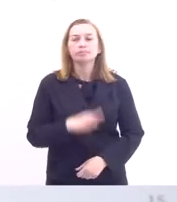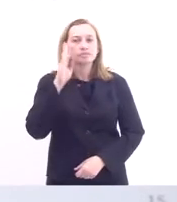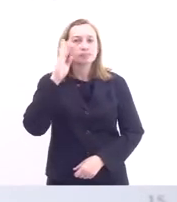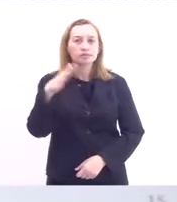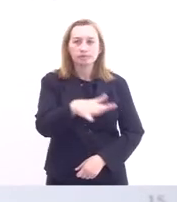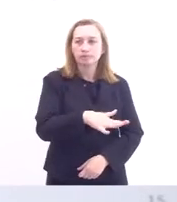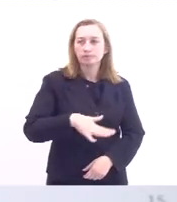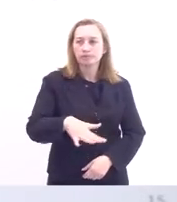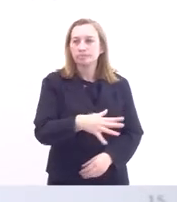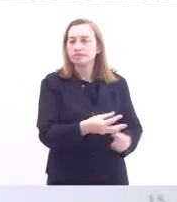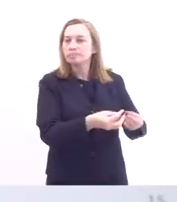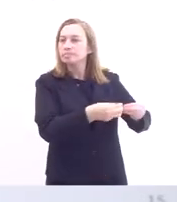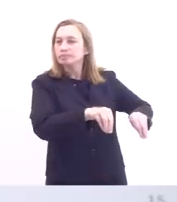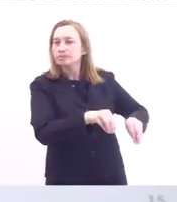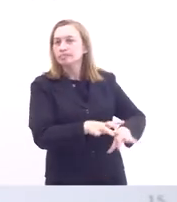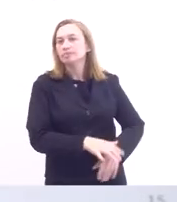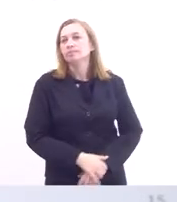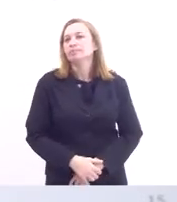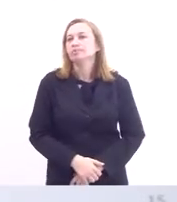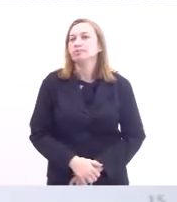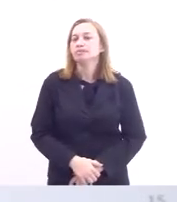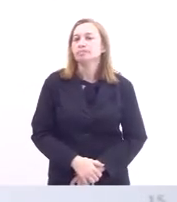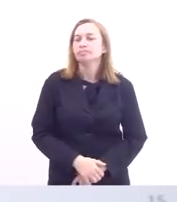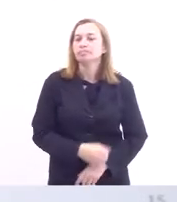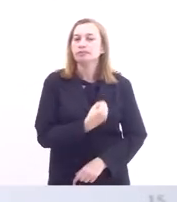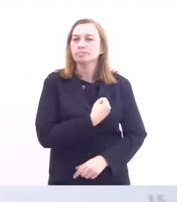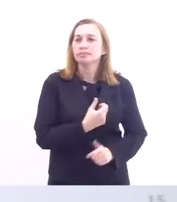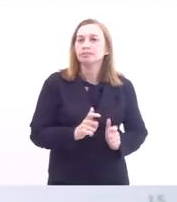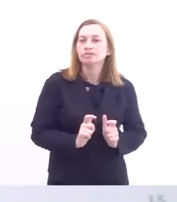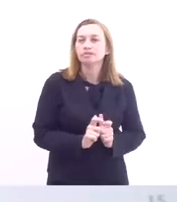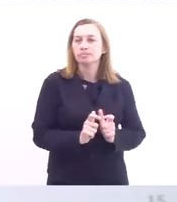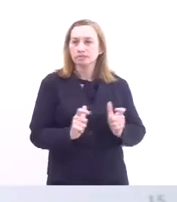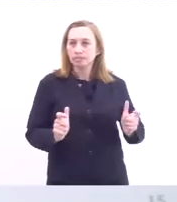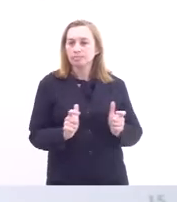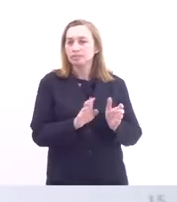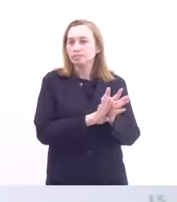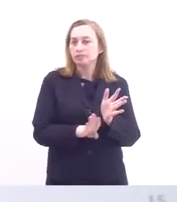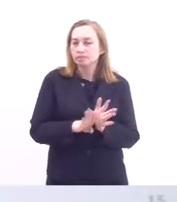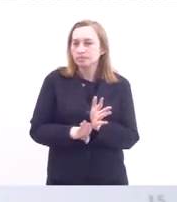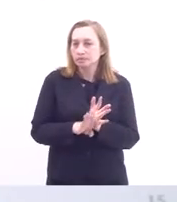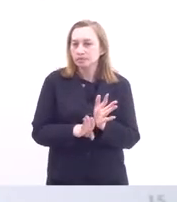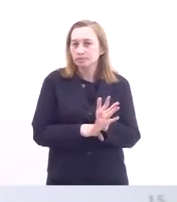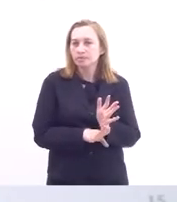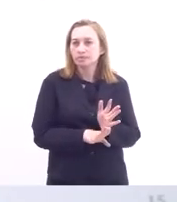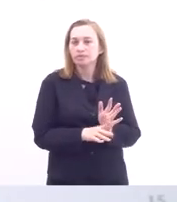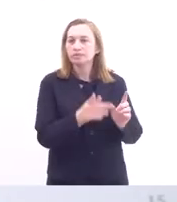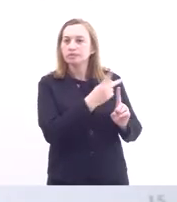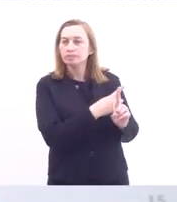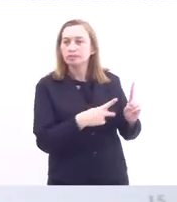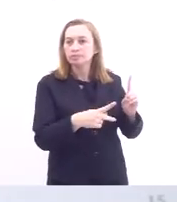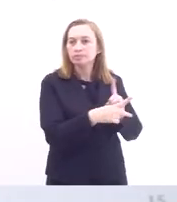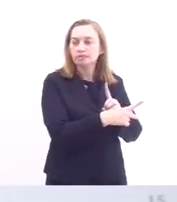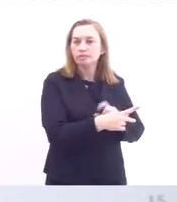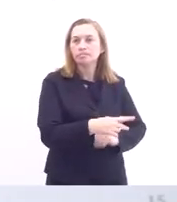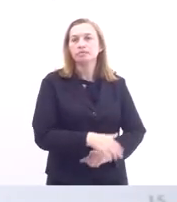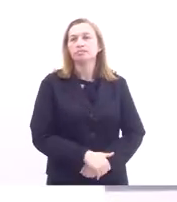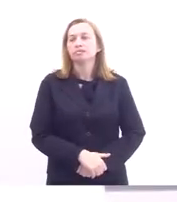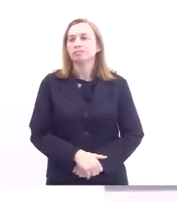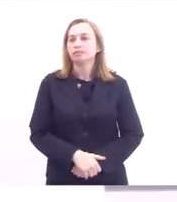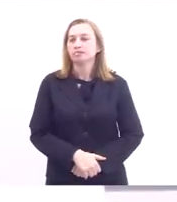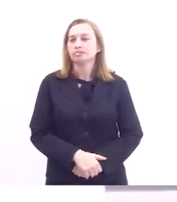áreas afetadas por esses aumentos, né, da despesa. Previdência Social, ela